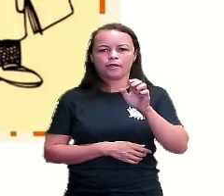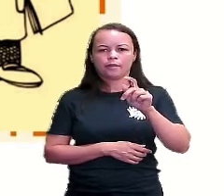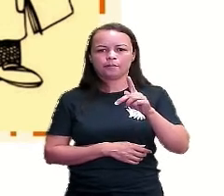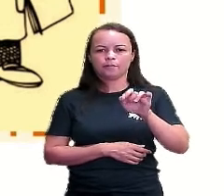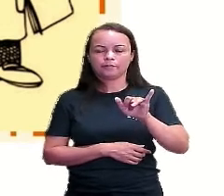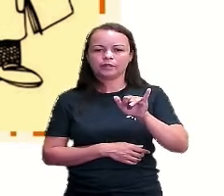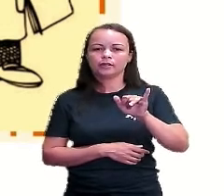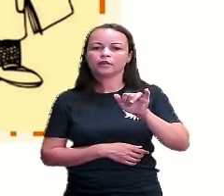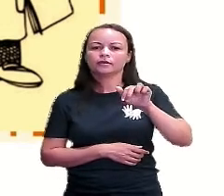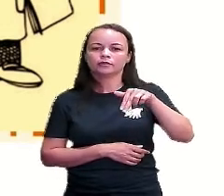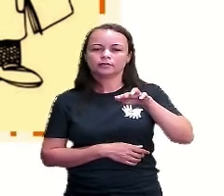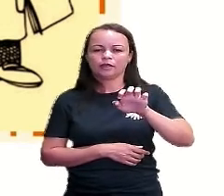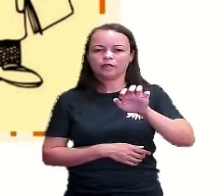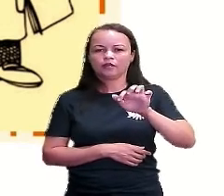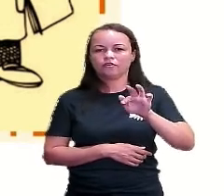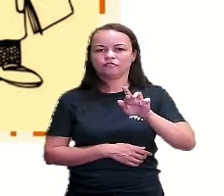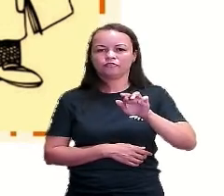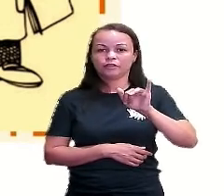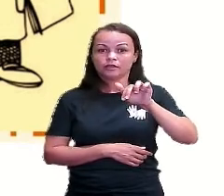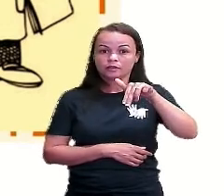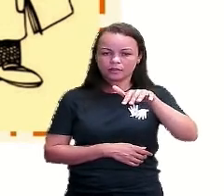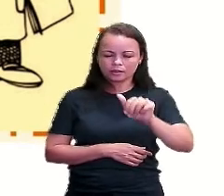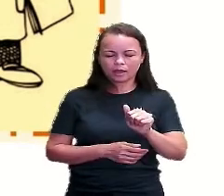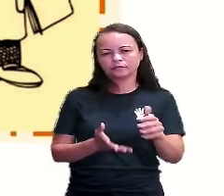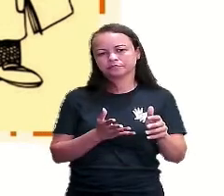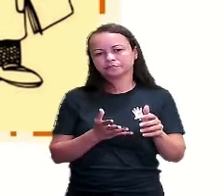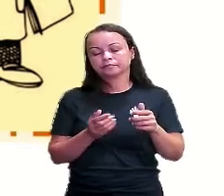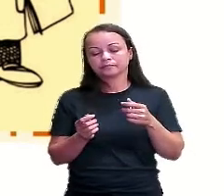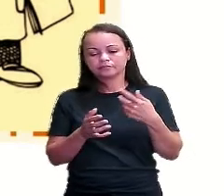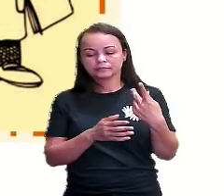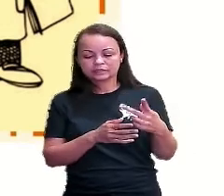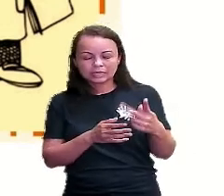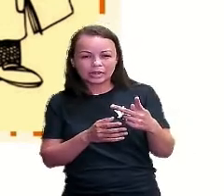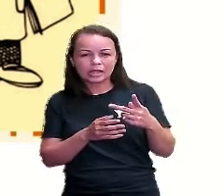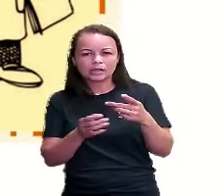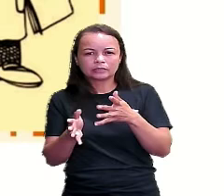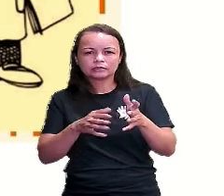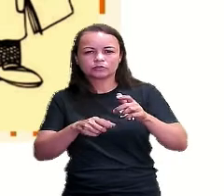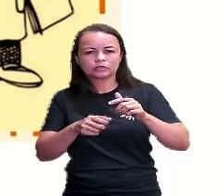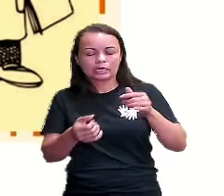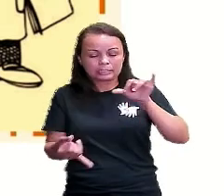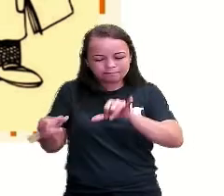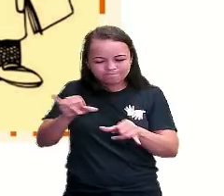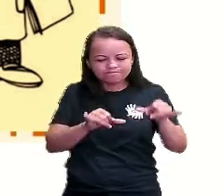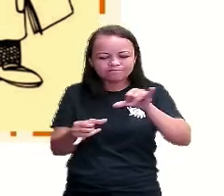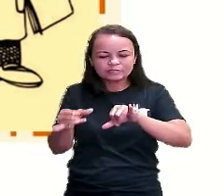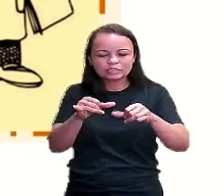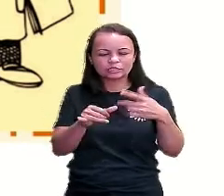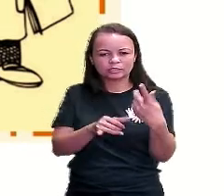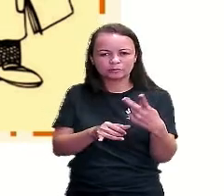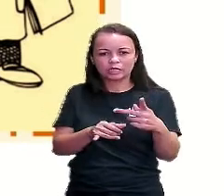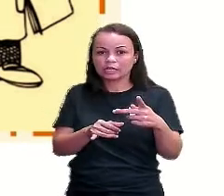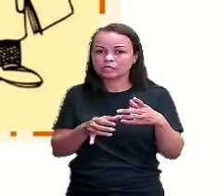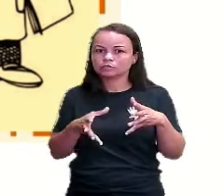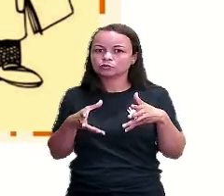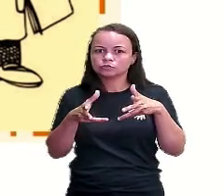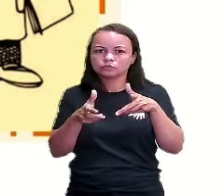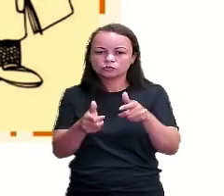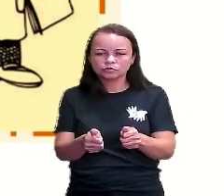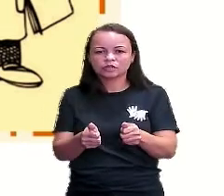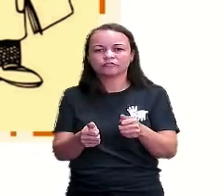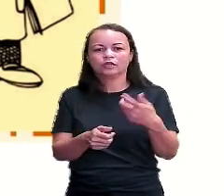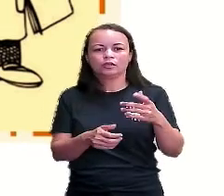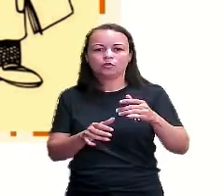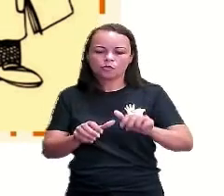o cortisol, que é o hormônio do estresse. Então, esse recrutamento químico, essa orquestra química, gente, tem tudo a ver com